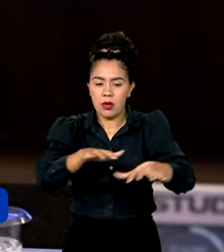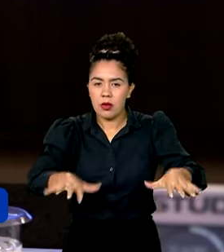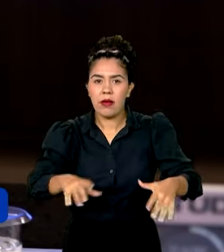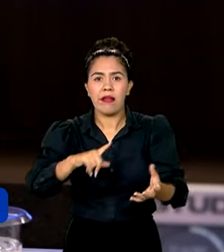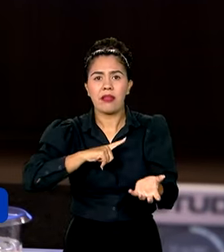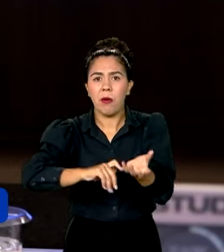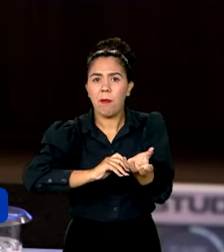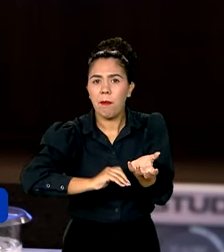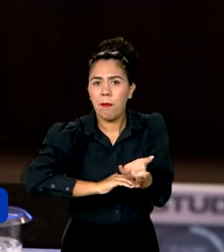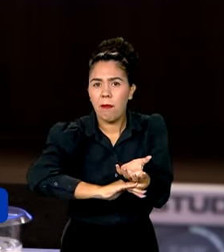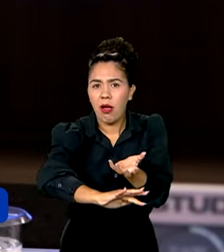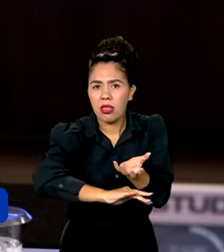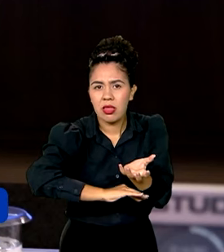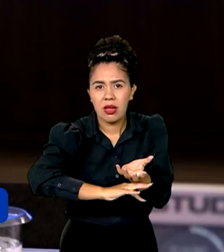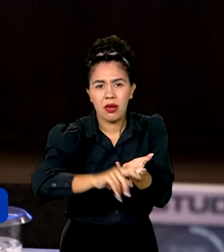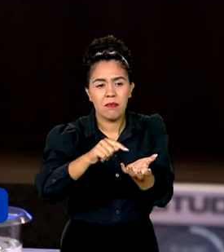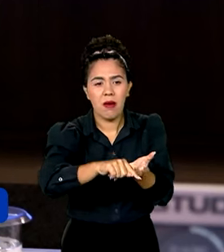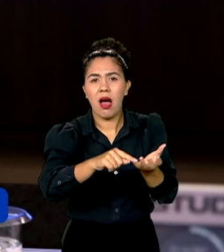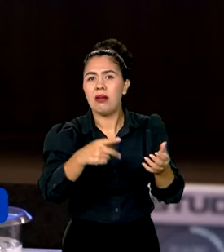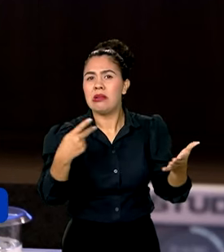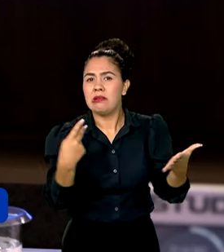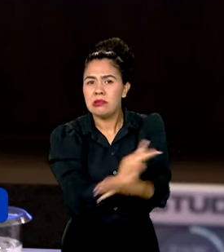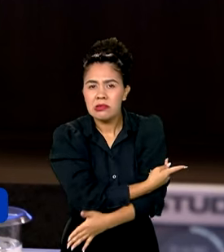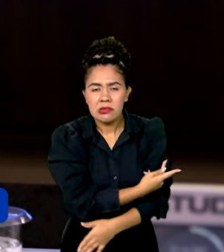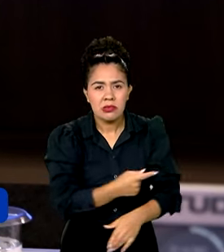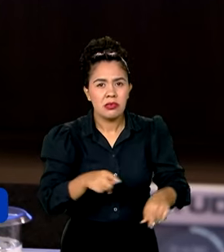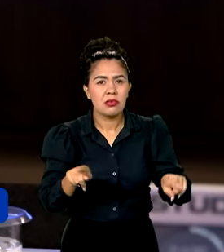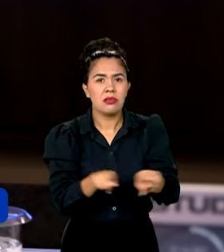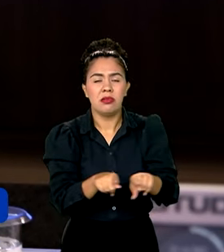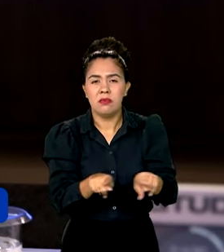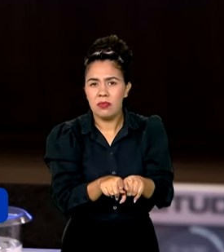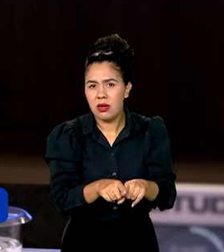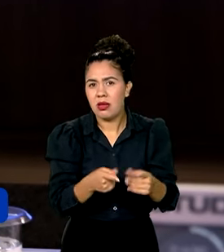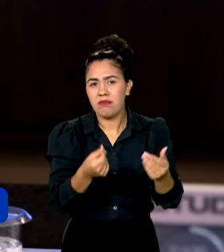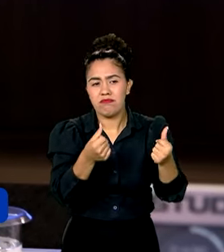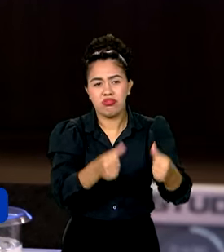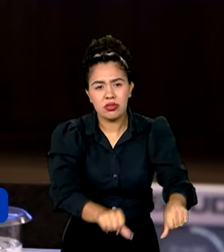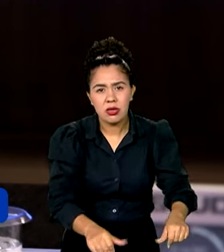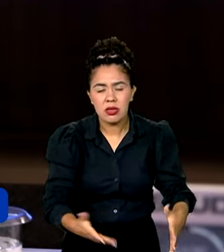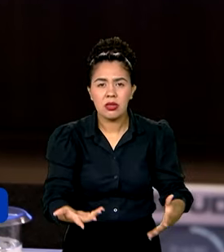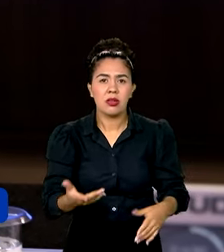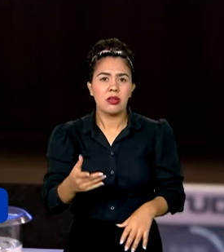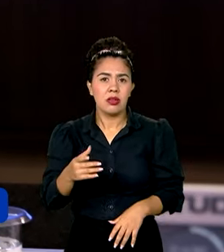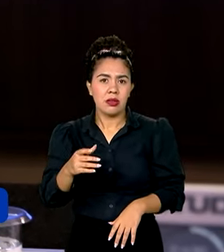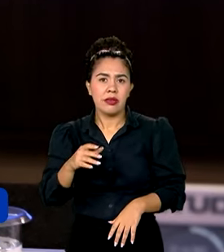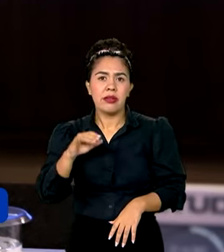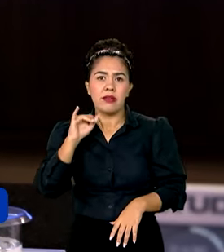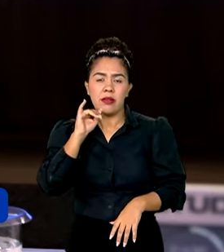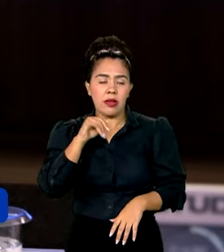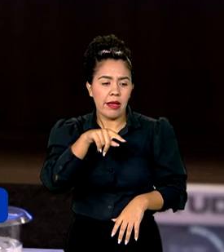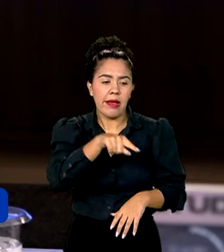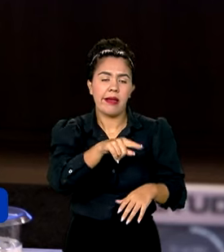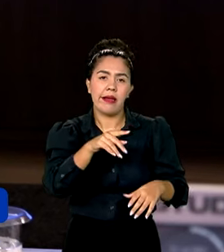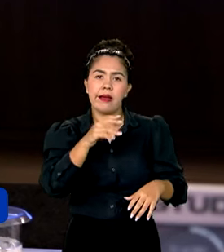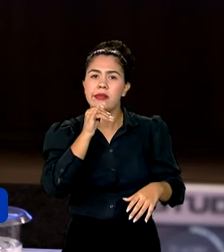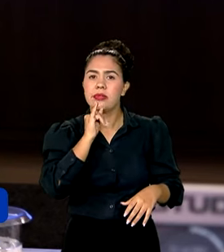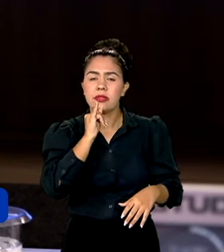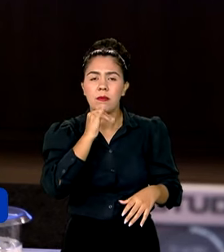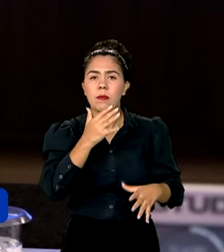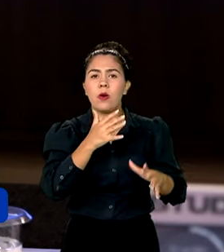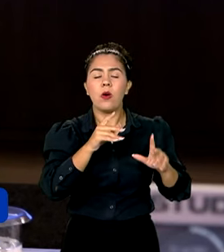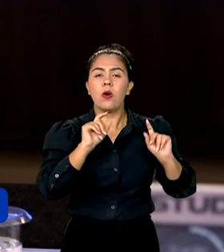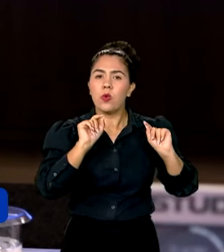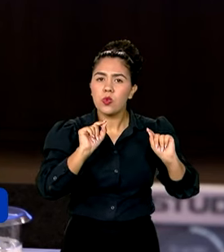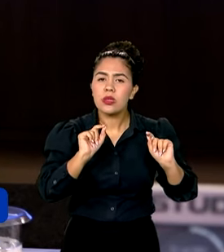também acabamos de falar das inundações do Sul infelizmente elas deixarão de ser exceção e o que